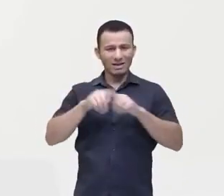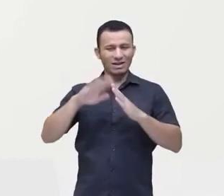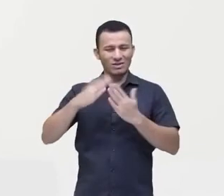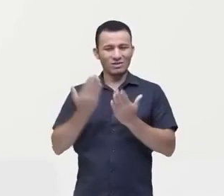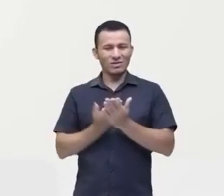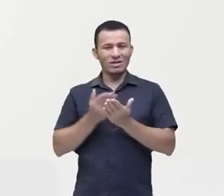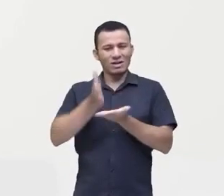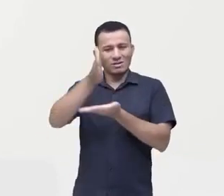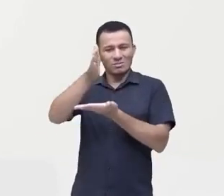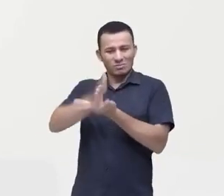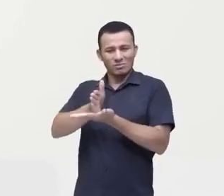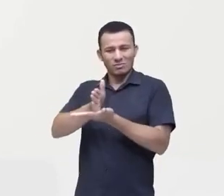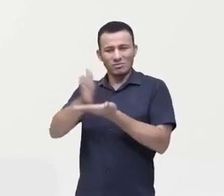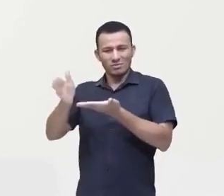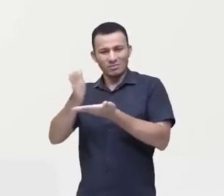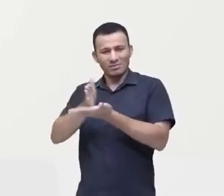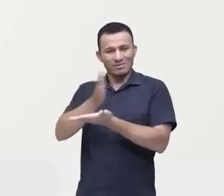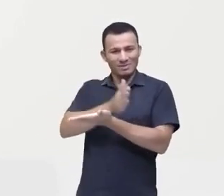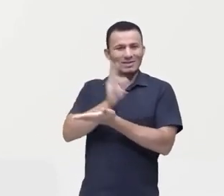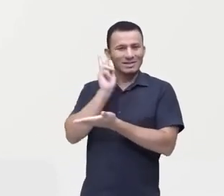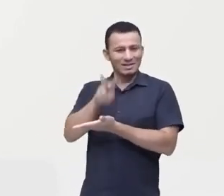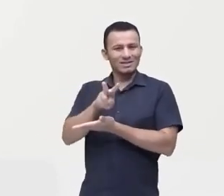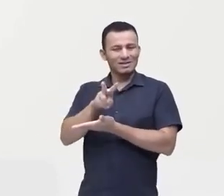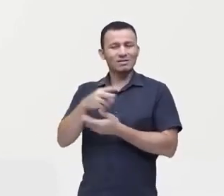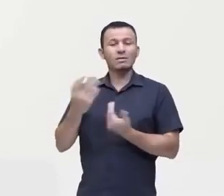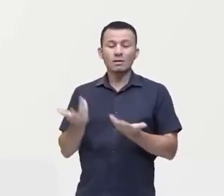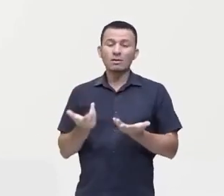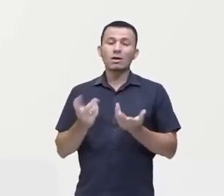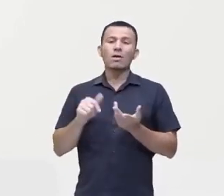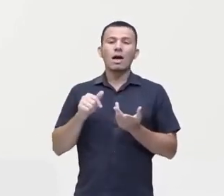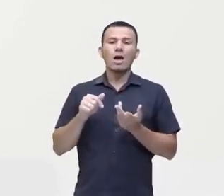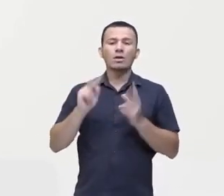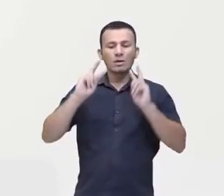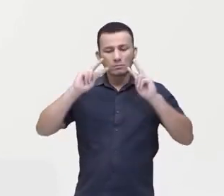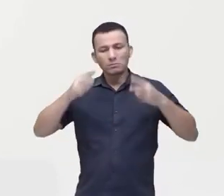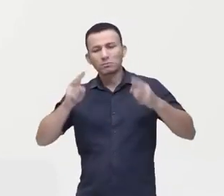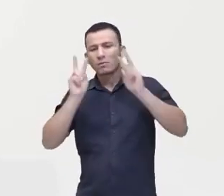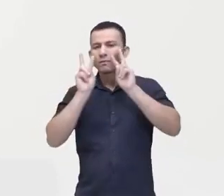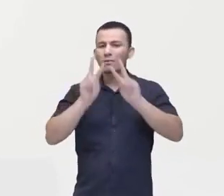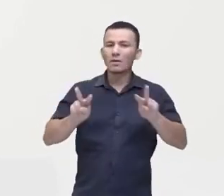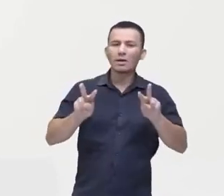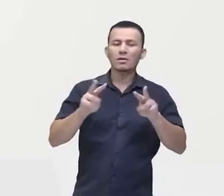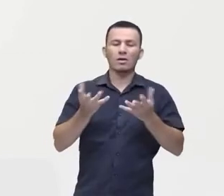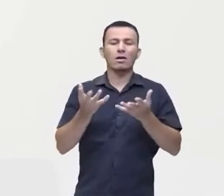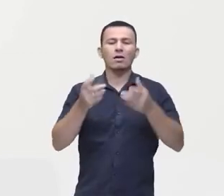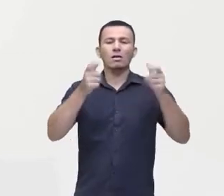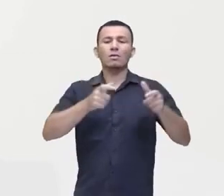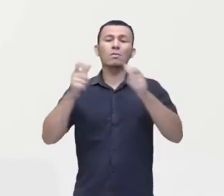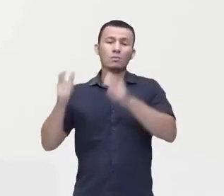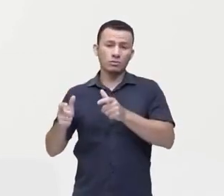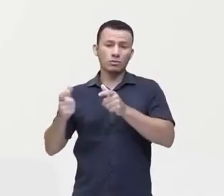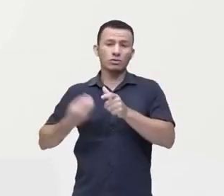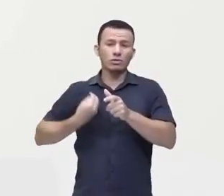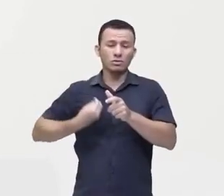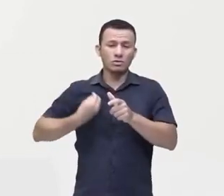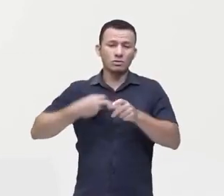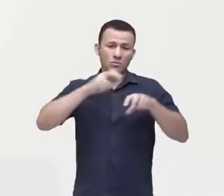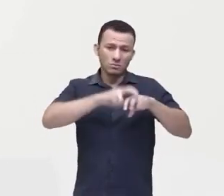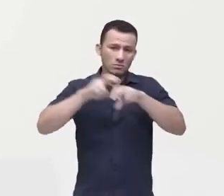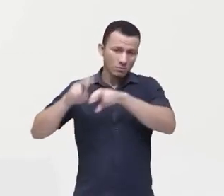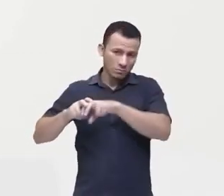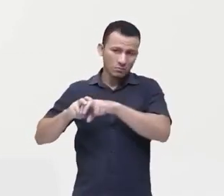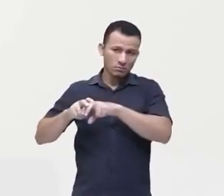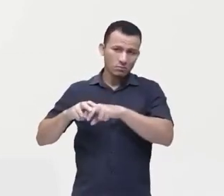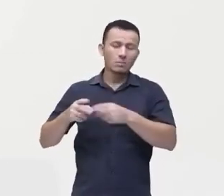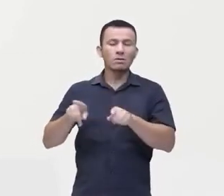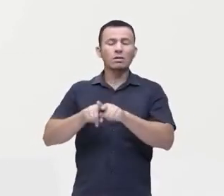Então, isso é reconhecer-se no espaço onde você está e